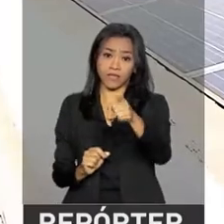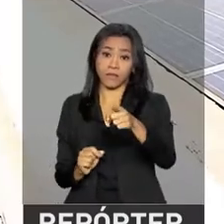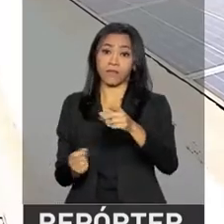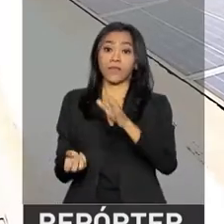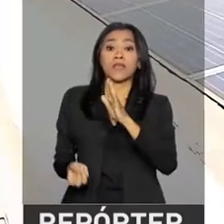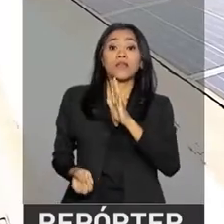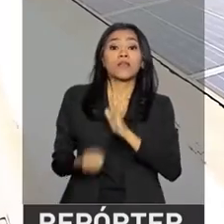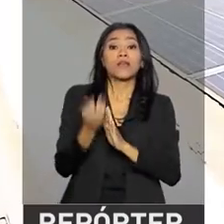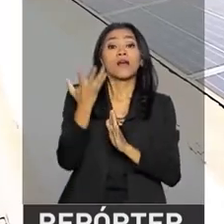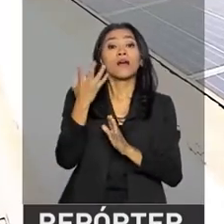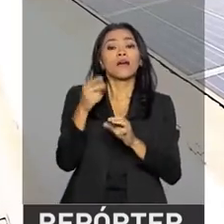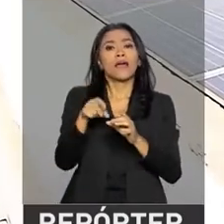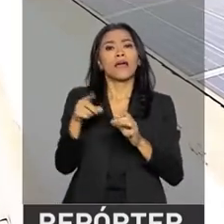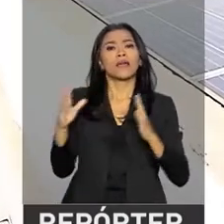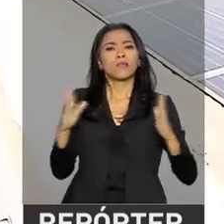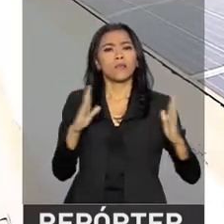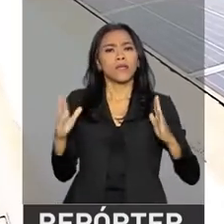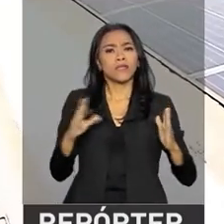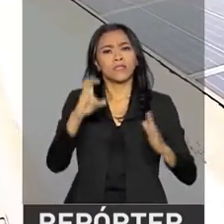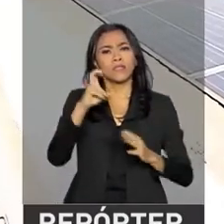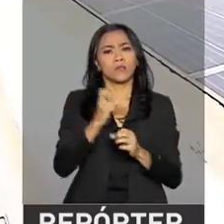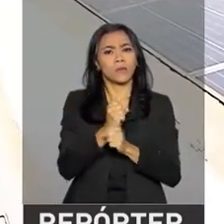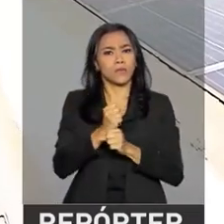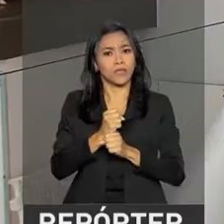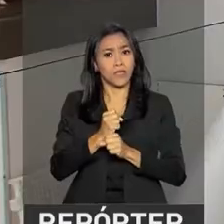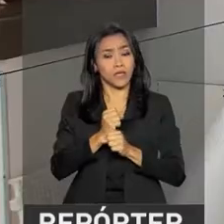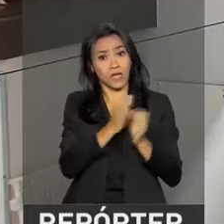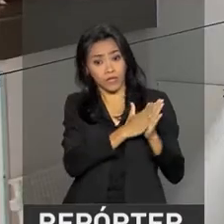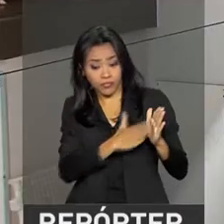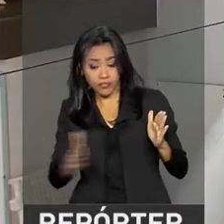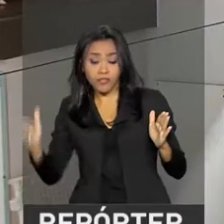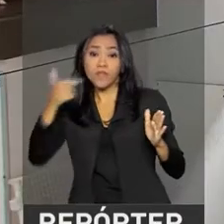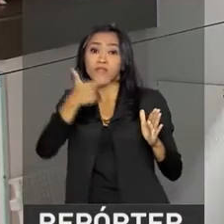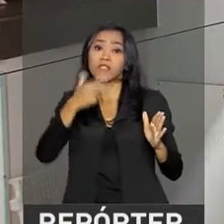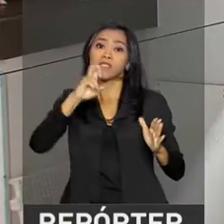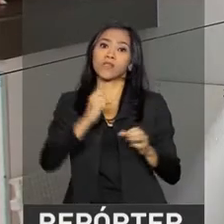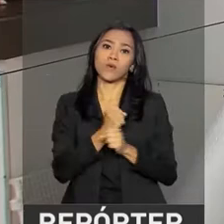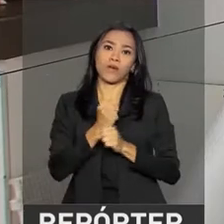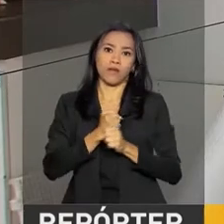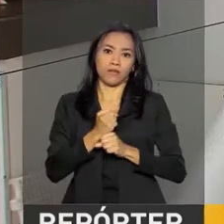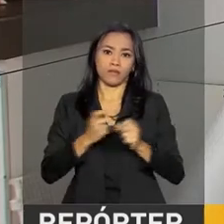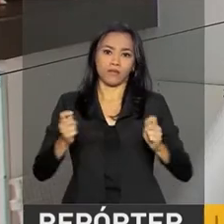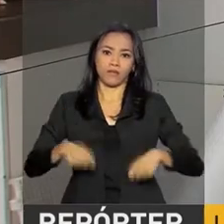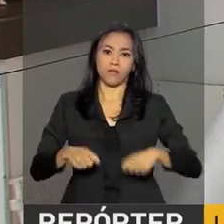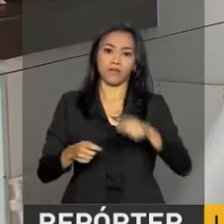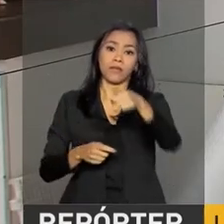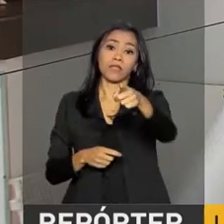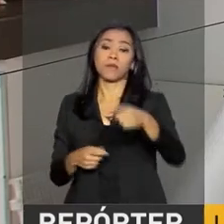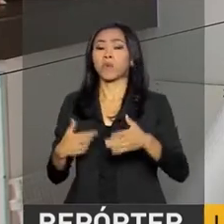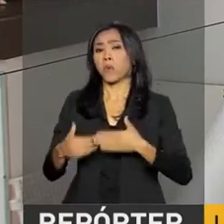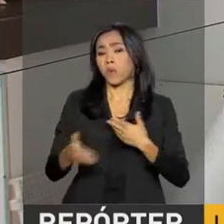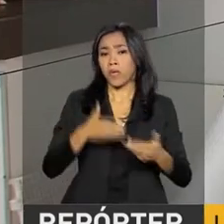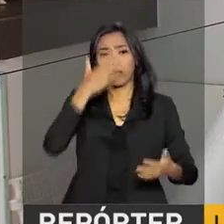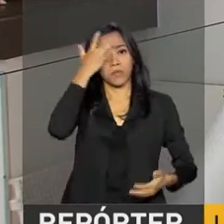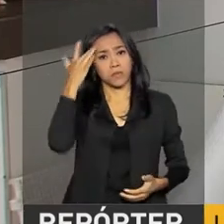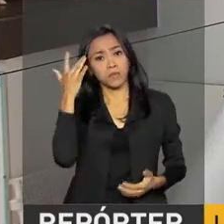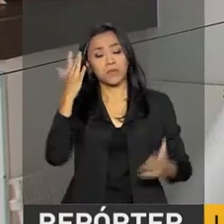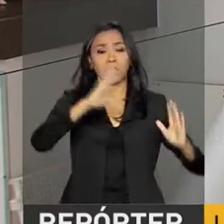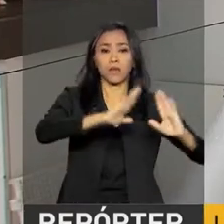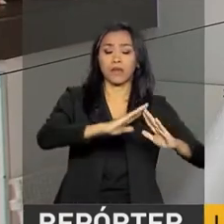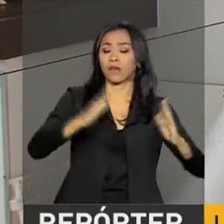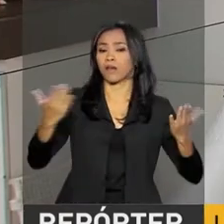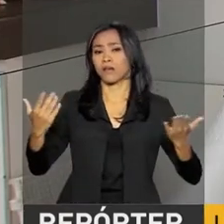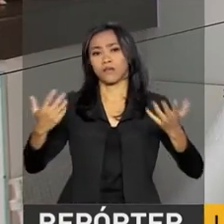geralmente se paga em cinco anos e dura 25 qualquer pessoa qualquer unidade consumidora seja ela residência